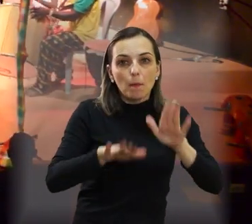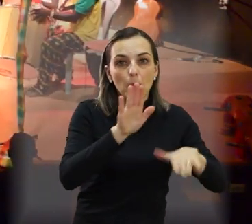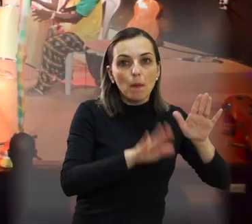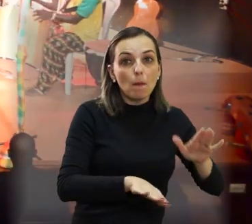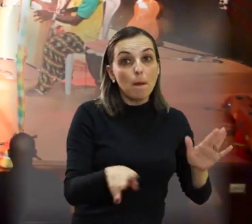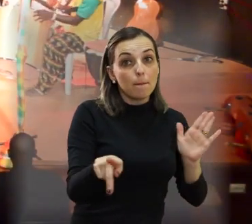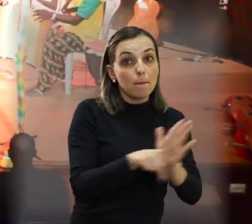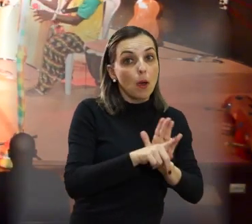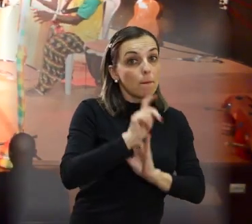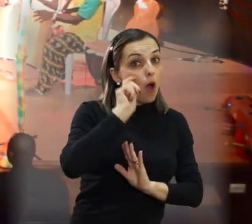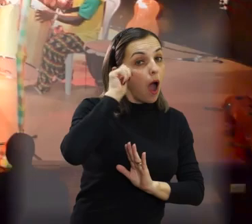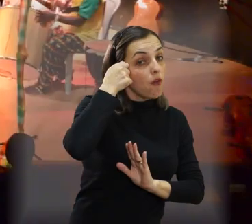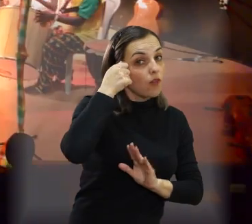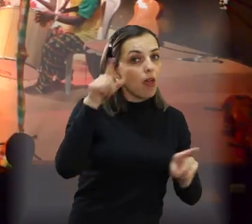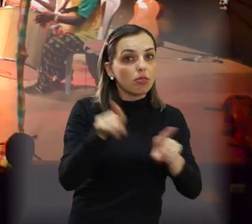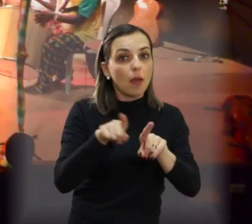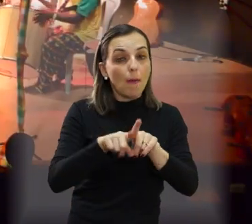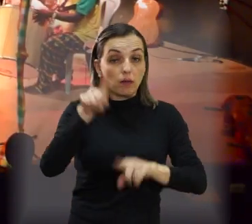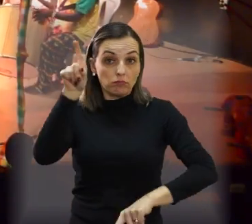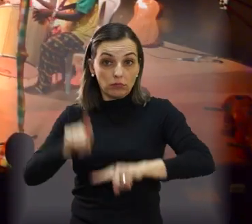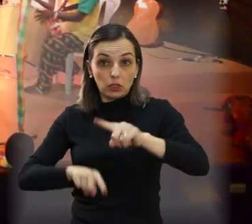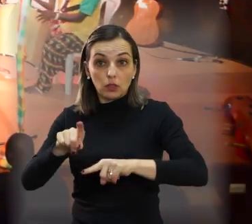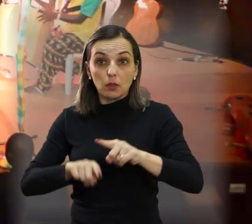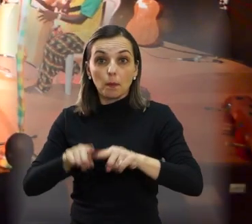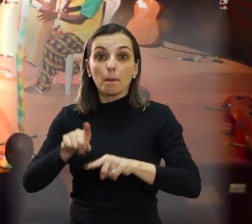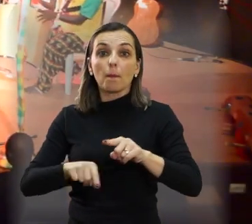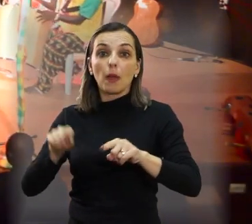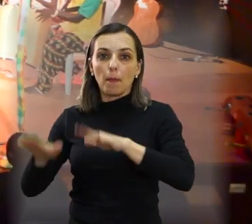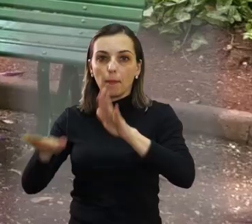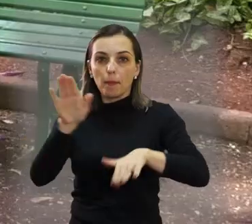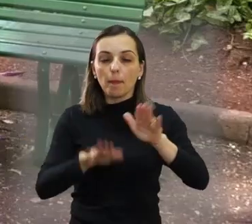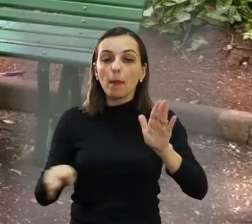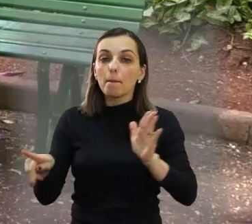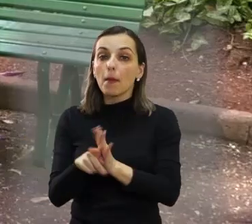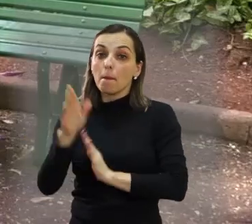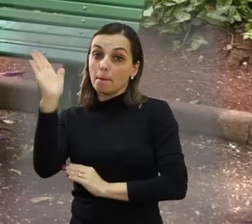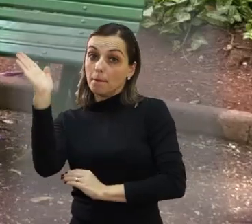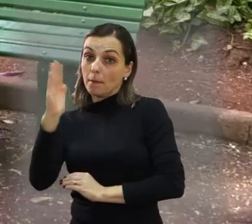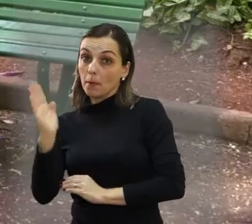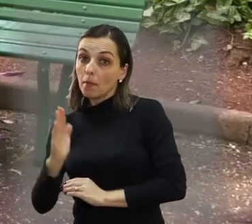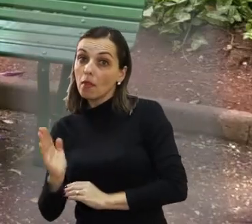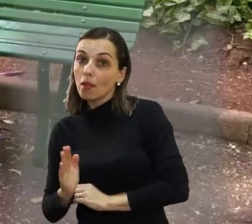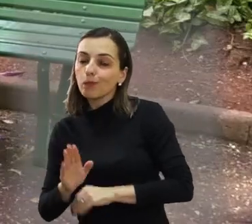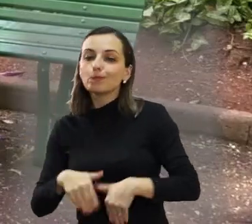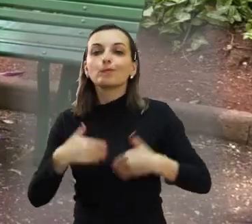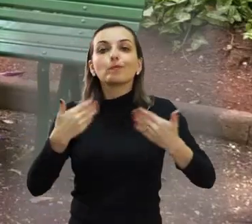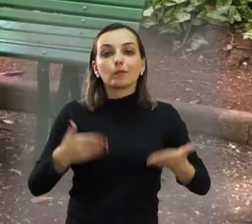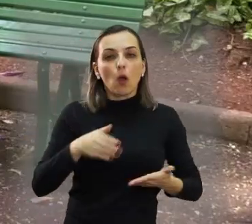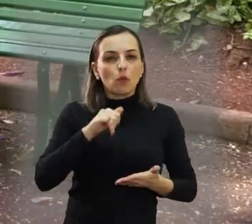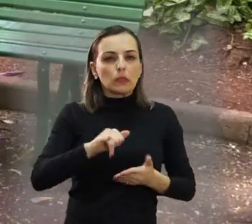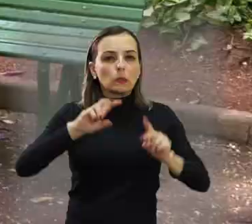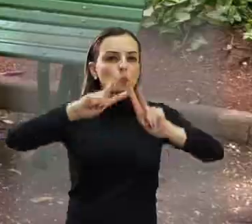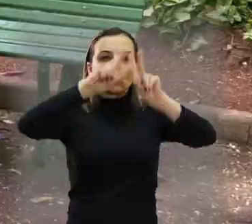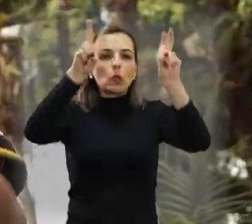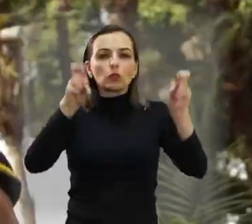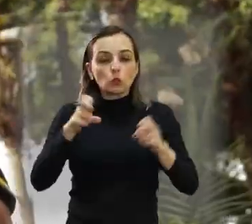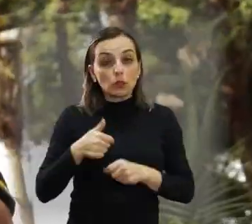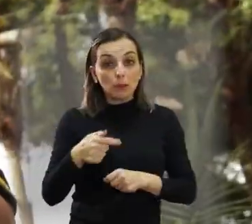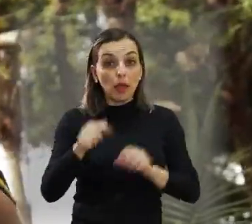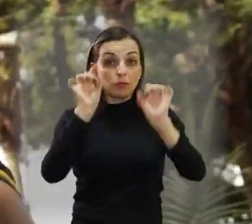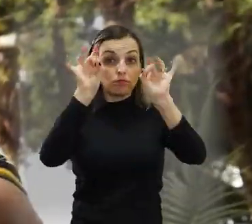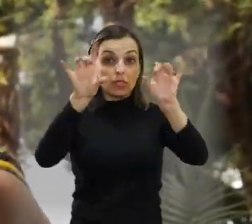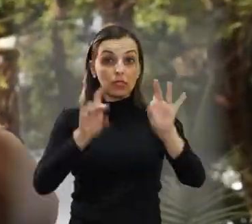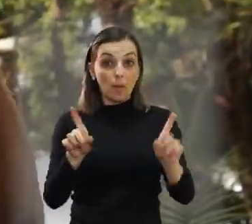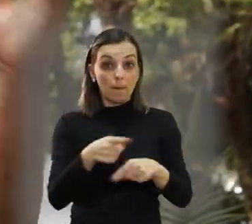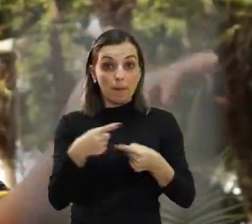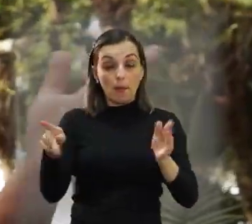bateria de escola de samba e trabalham com instrumentos de percussão africanos e agora com os instrumentos de percussão brasileiros. Então eu